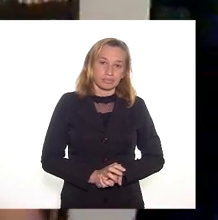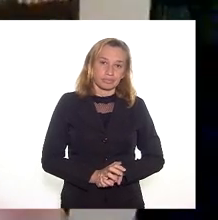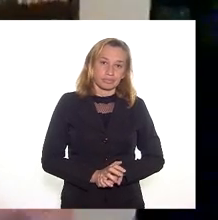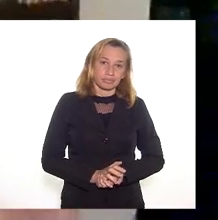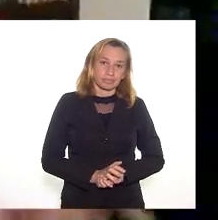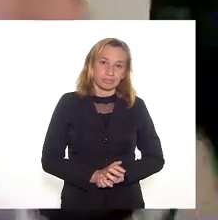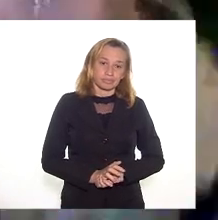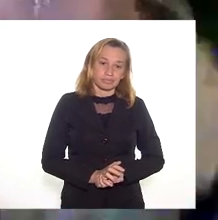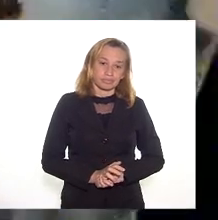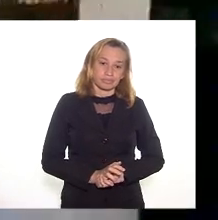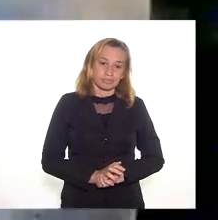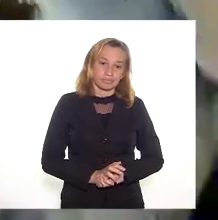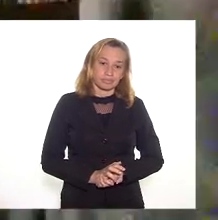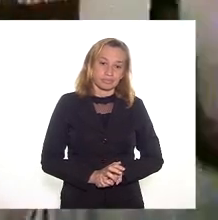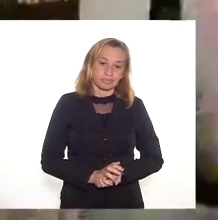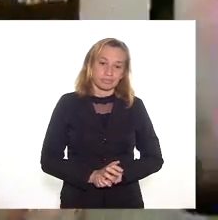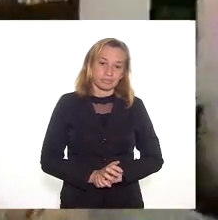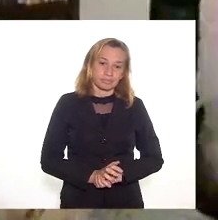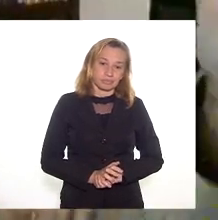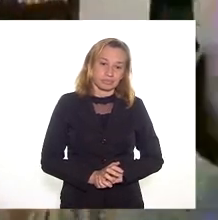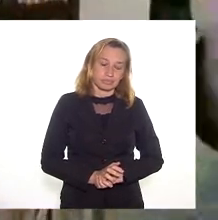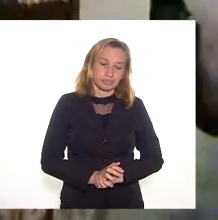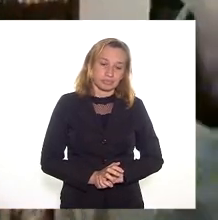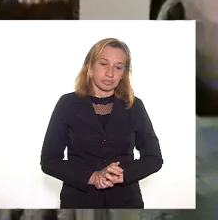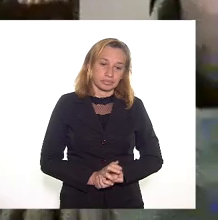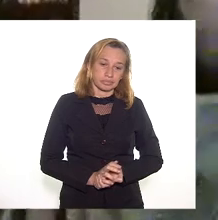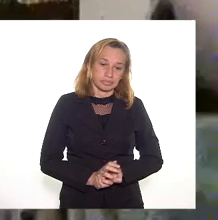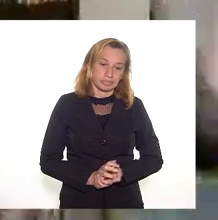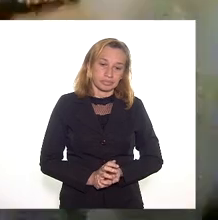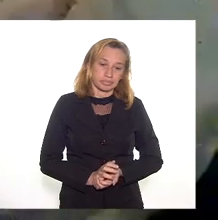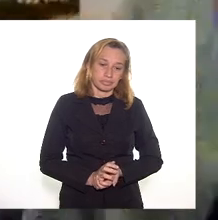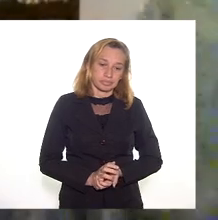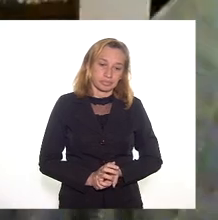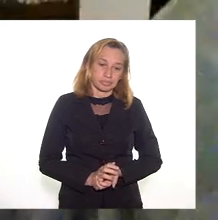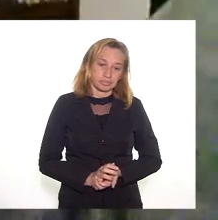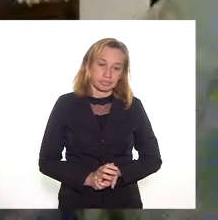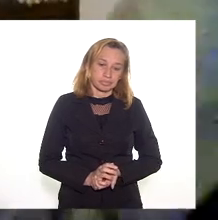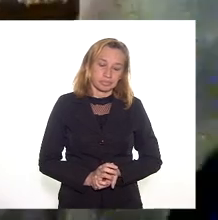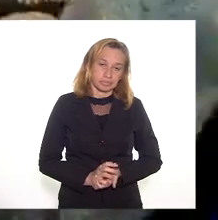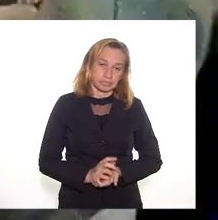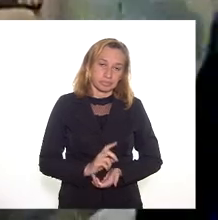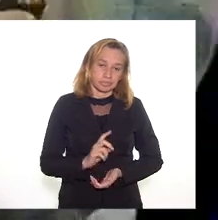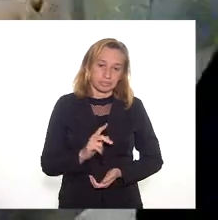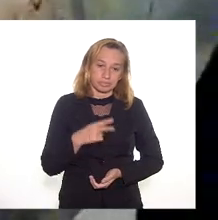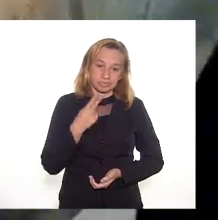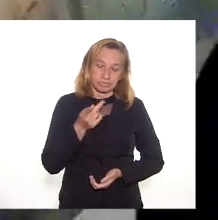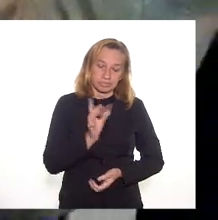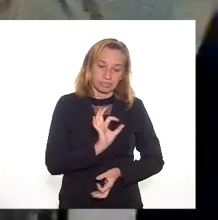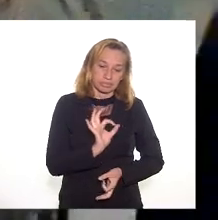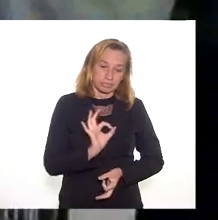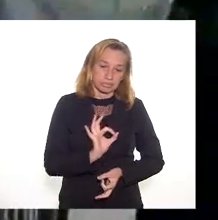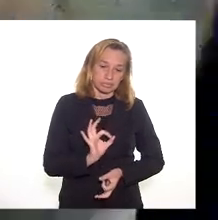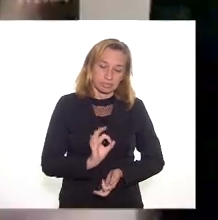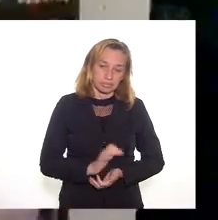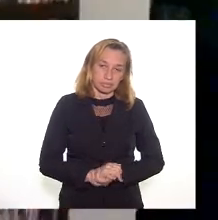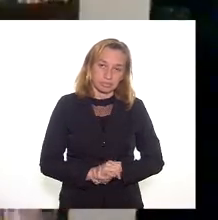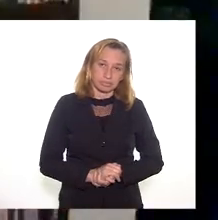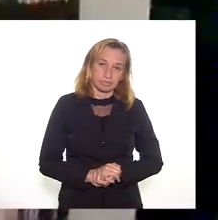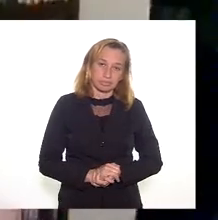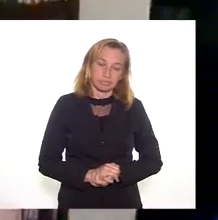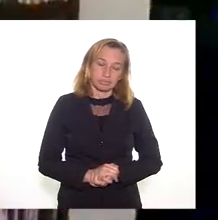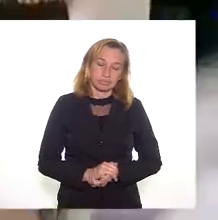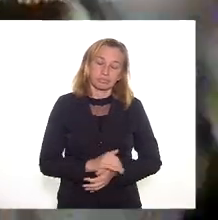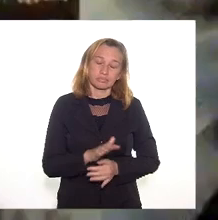foi se manifestar de forma total